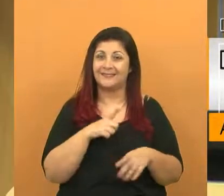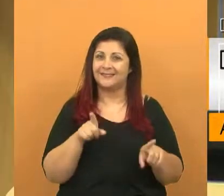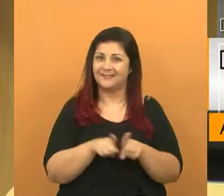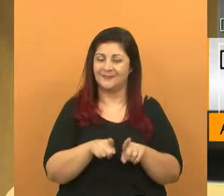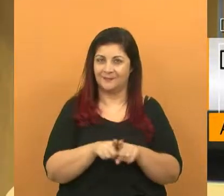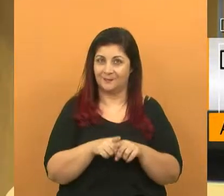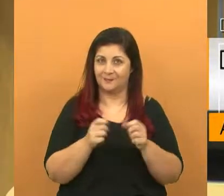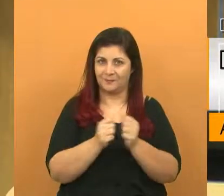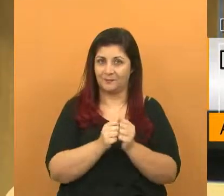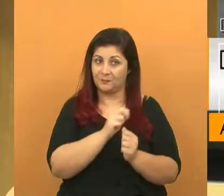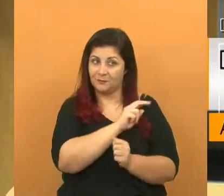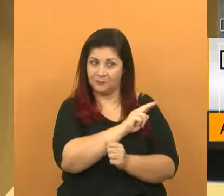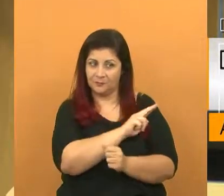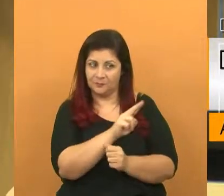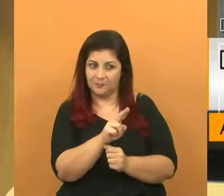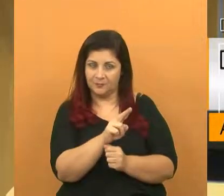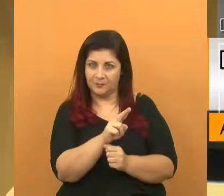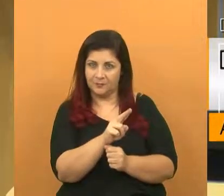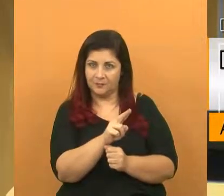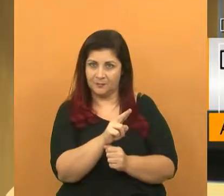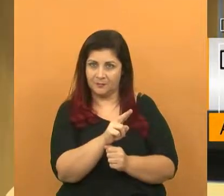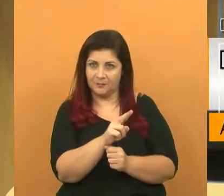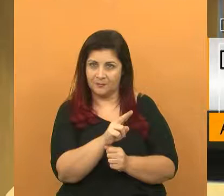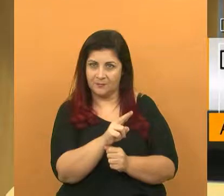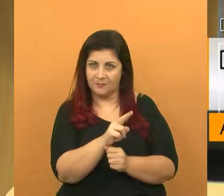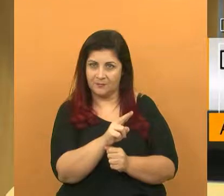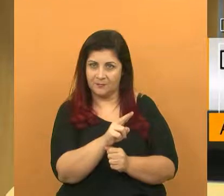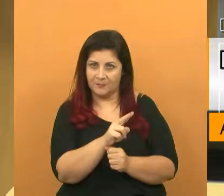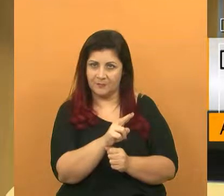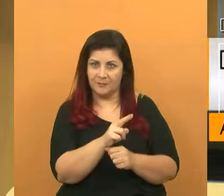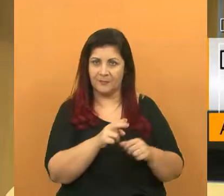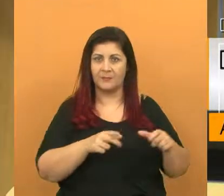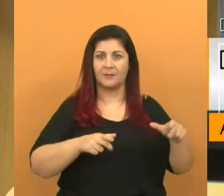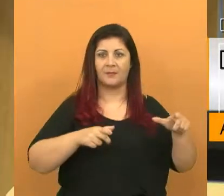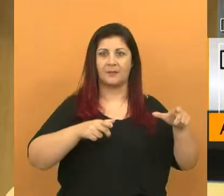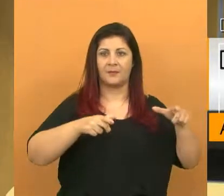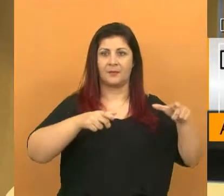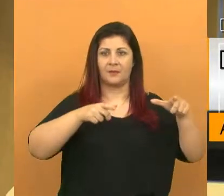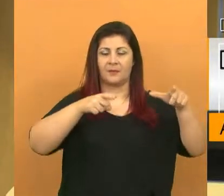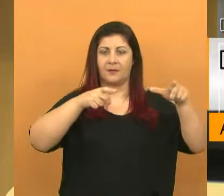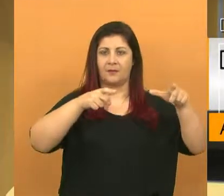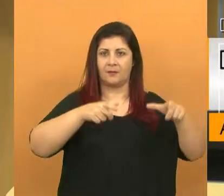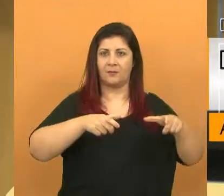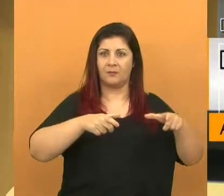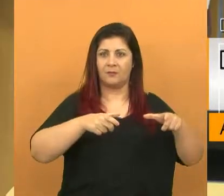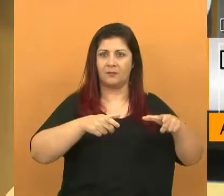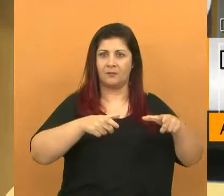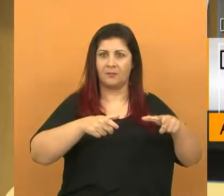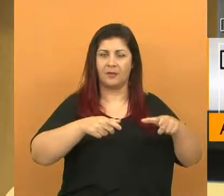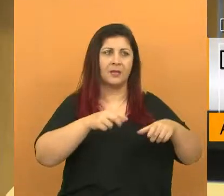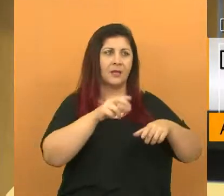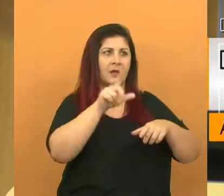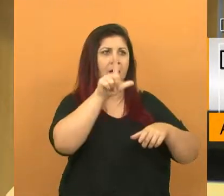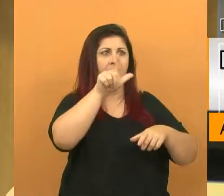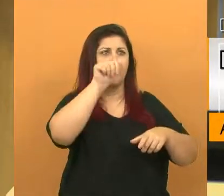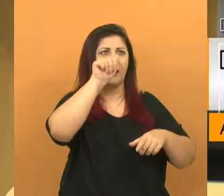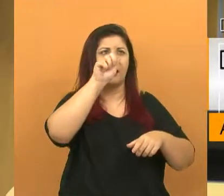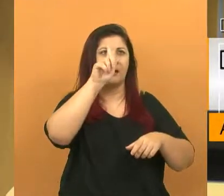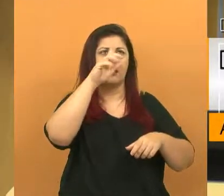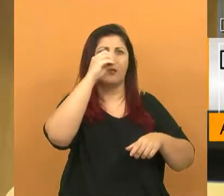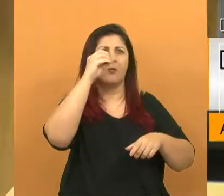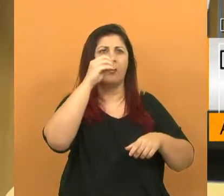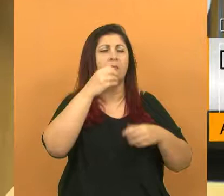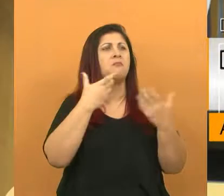junto à denominação é a localidade dessas dessas lagoas e